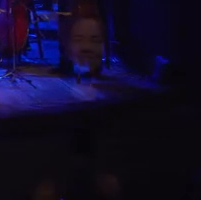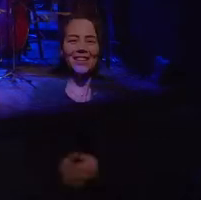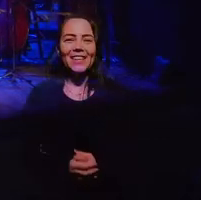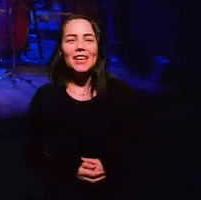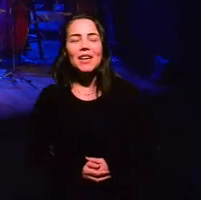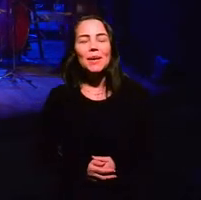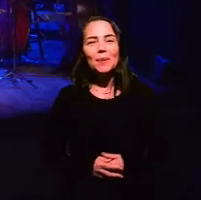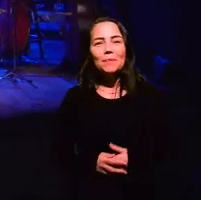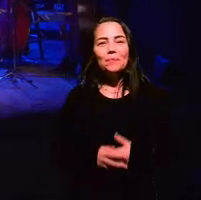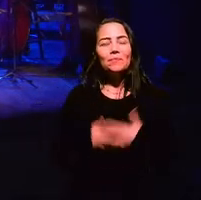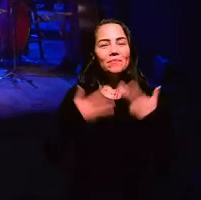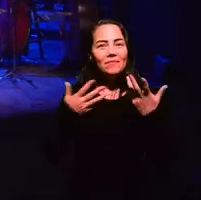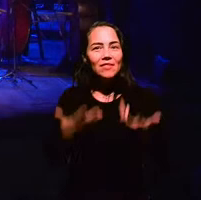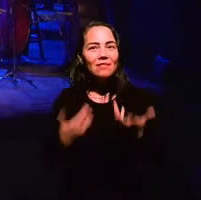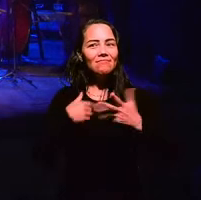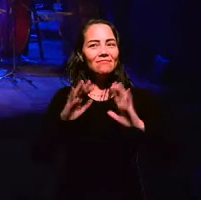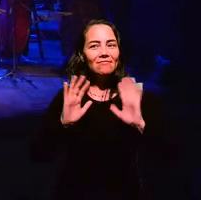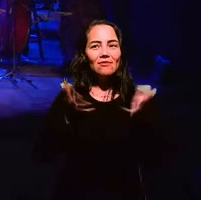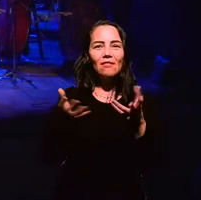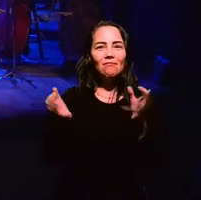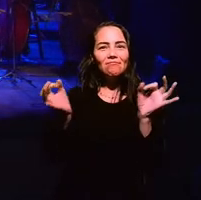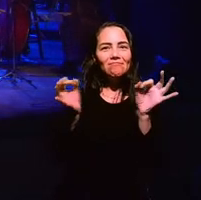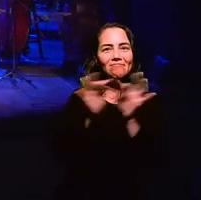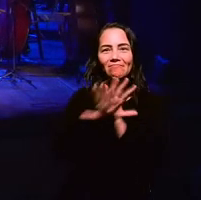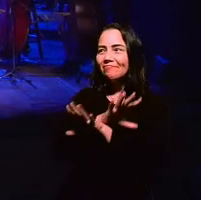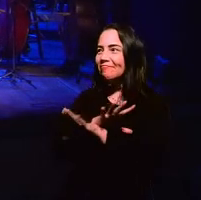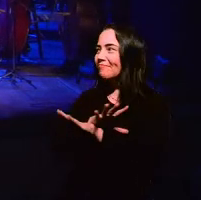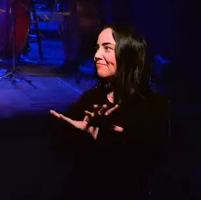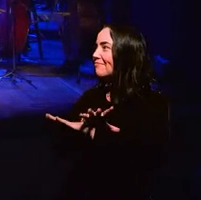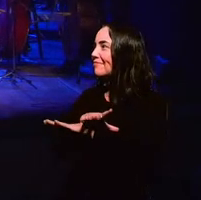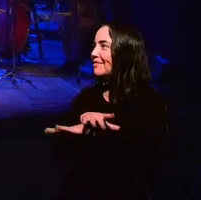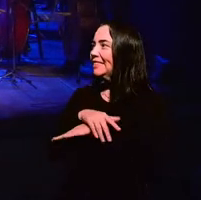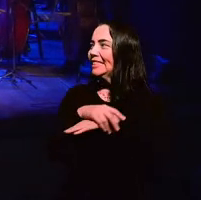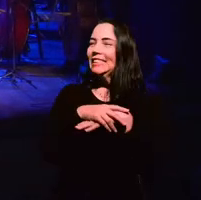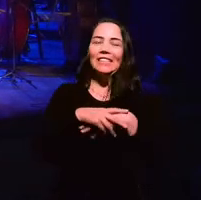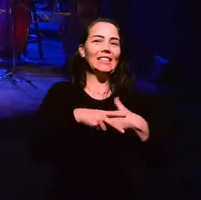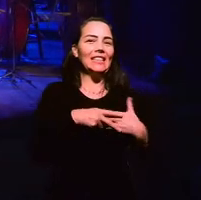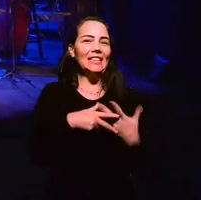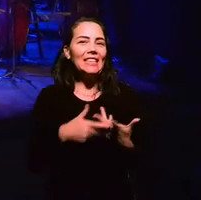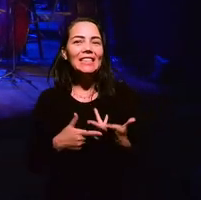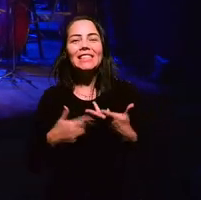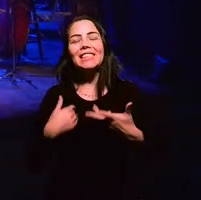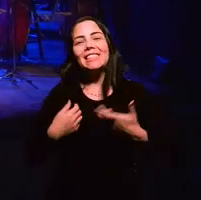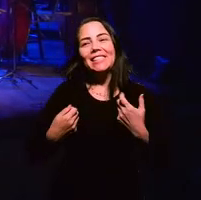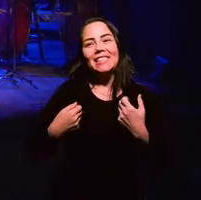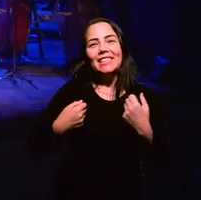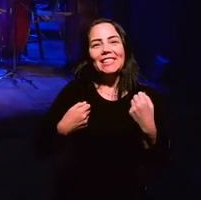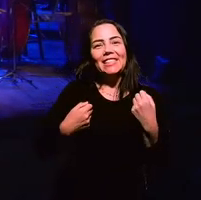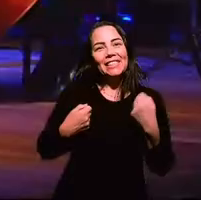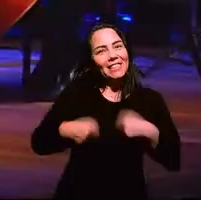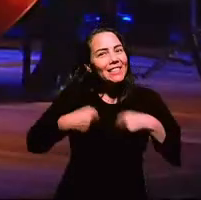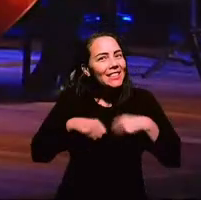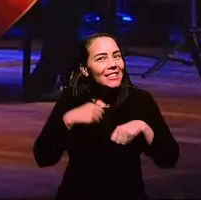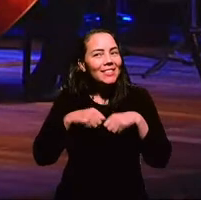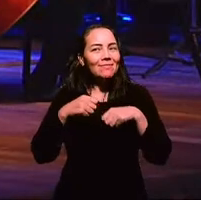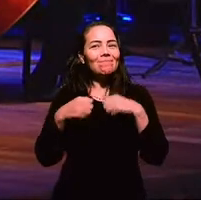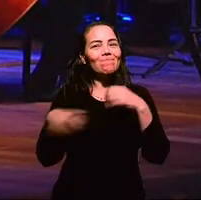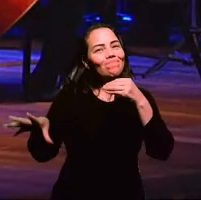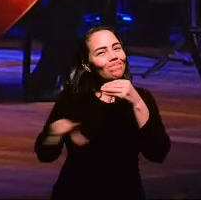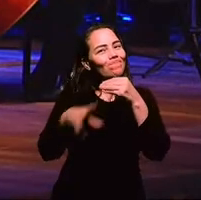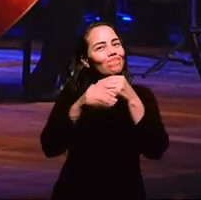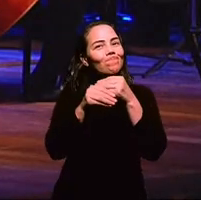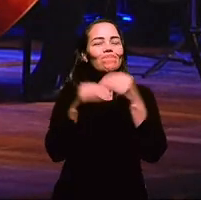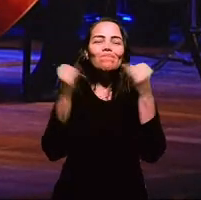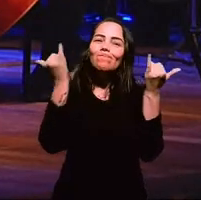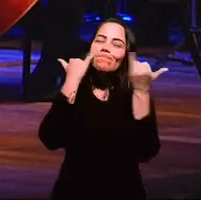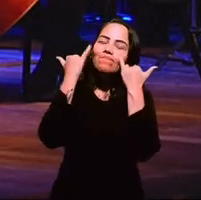Aí eu fui ali na coxia e eu recebi a informação, né? Eu preciso complementar, na verdade, uma informação extremamente importante,